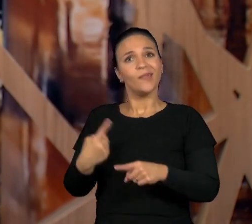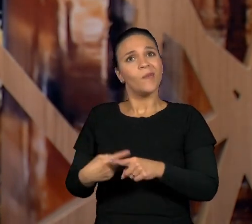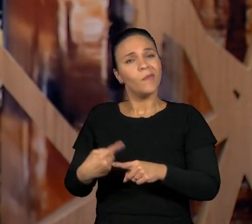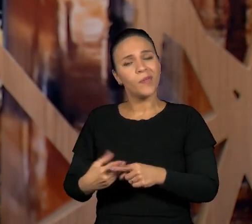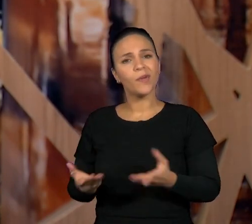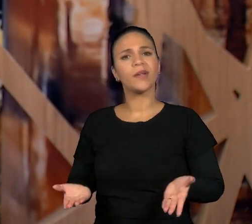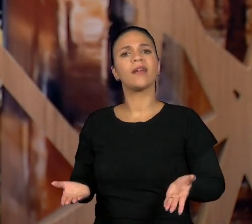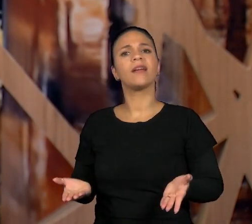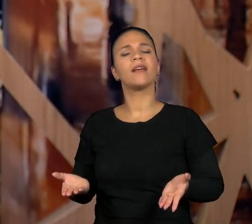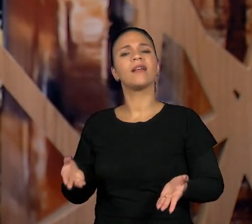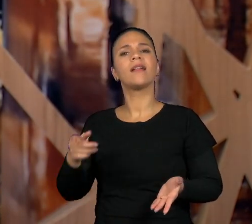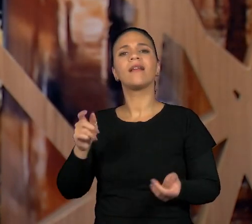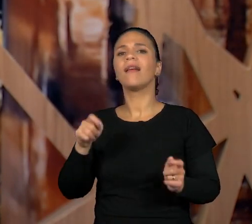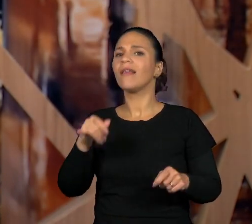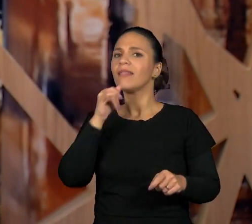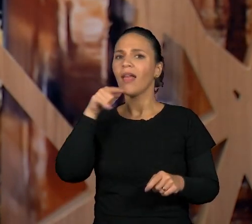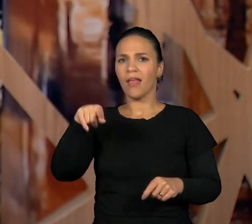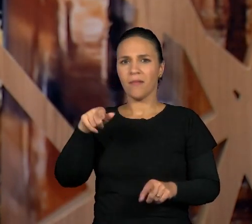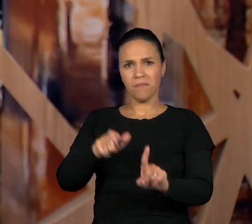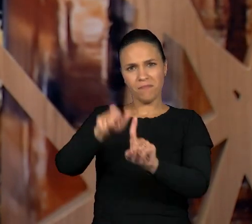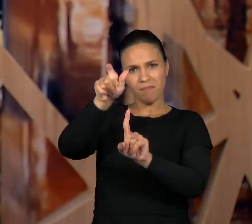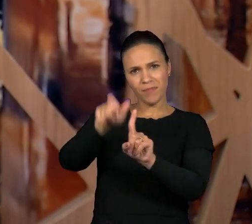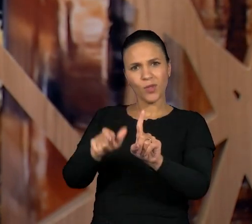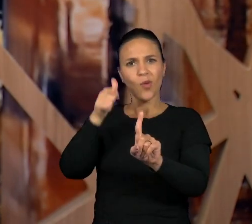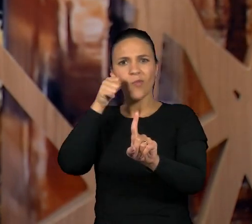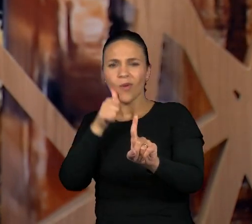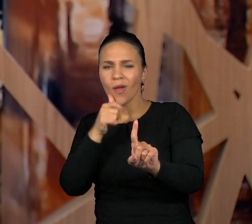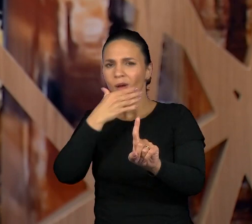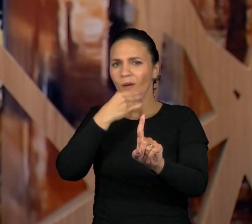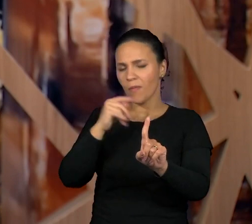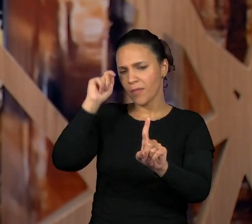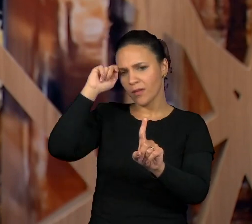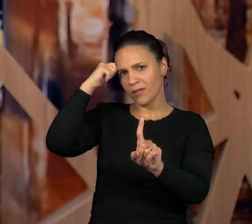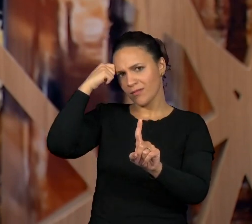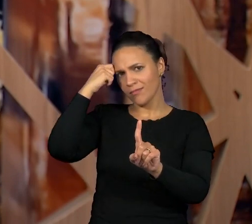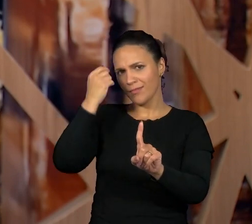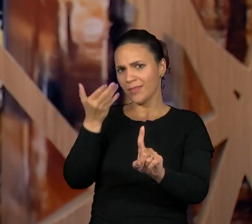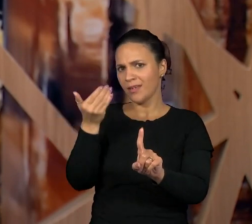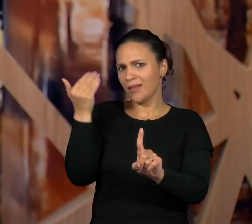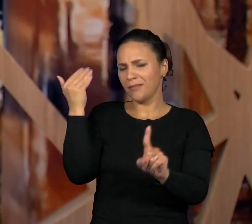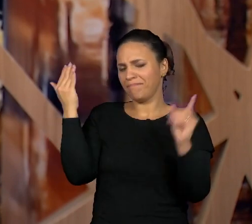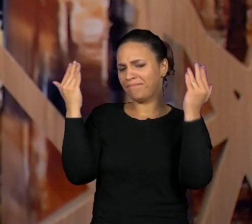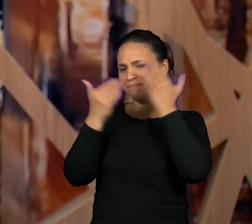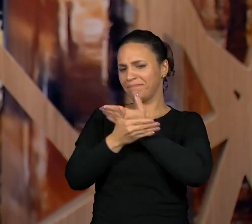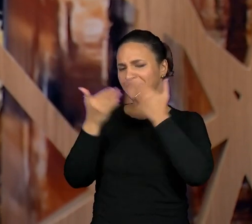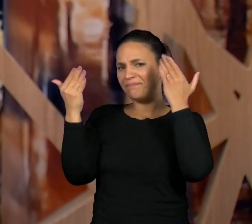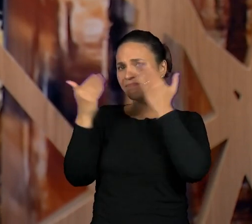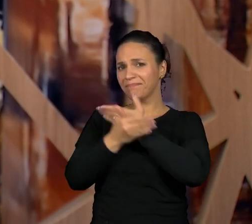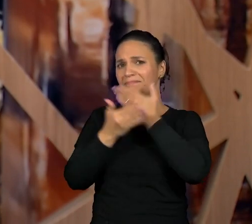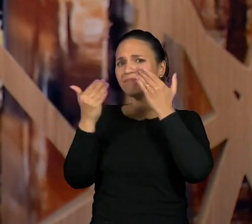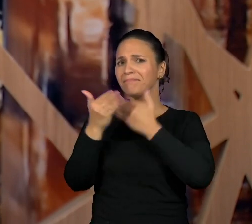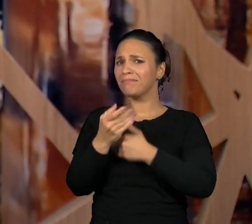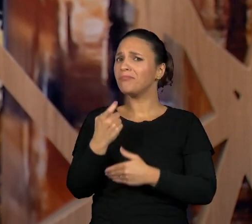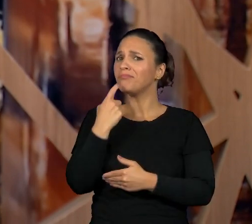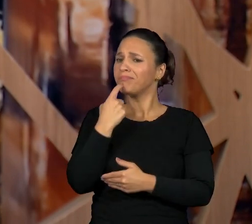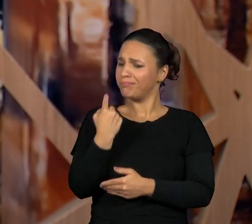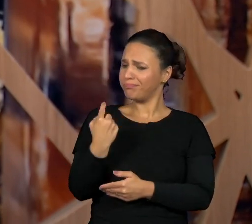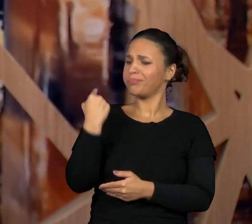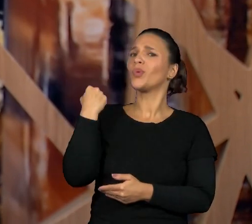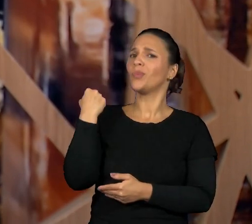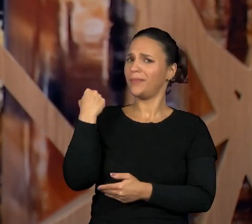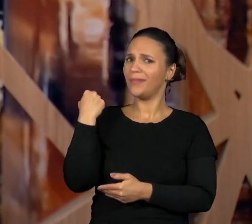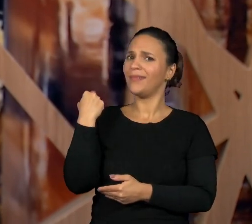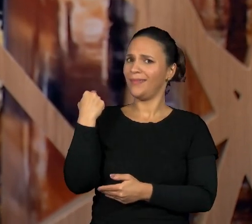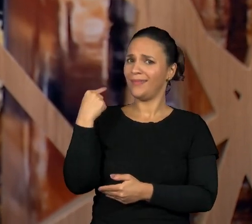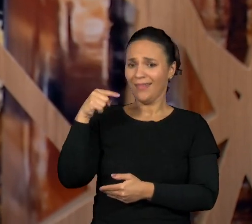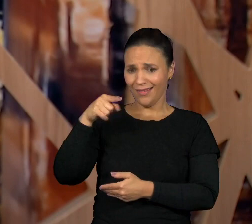e esse negro, essa negra, eram absolutamente invisibilizados até bem pouco tempo atrás.